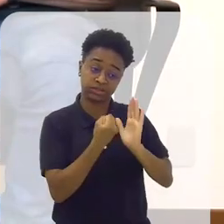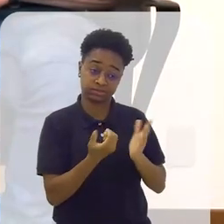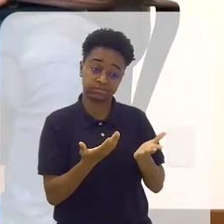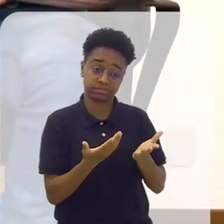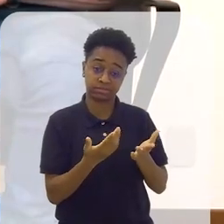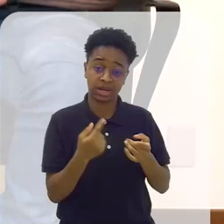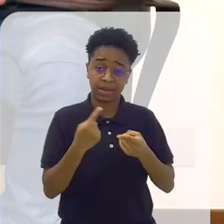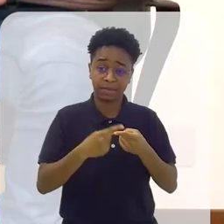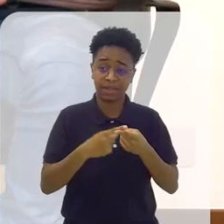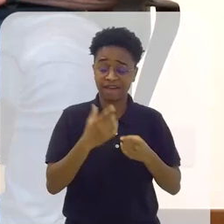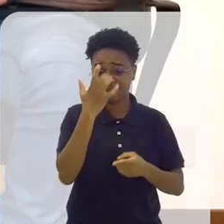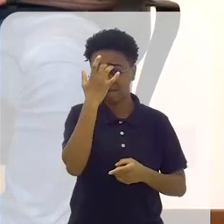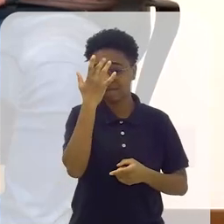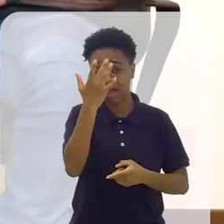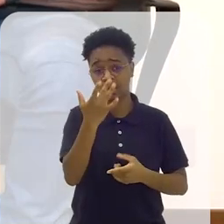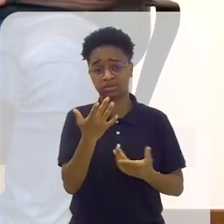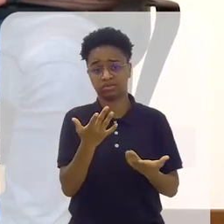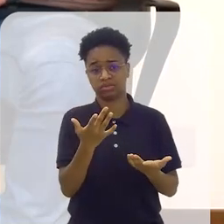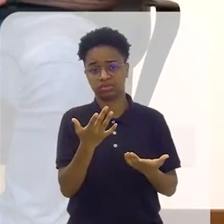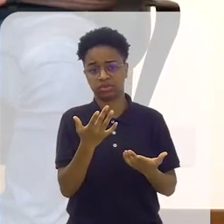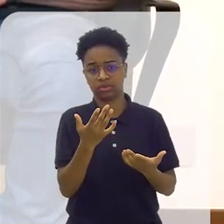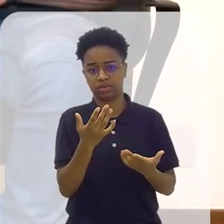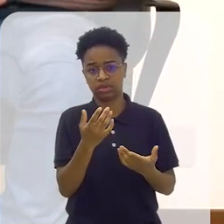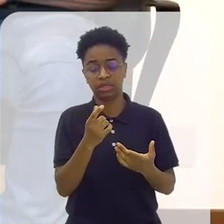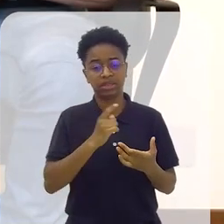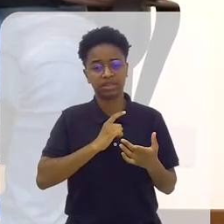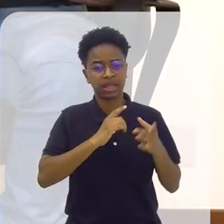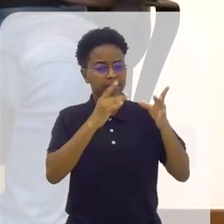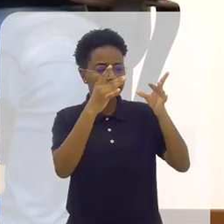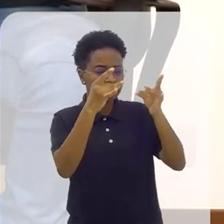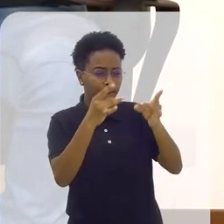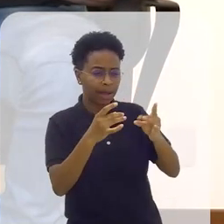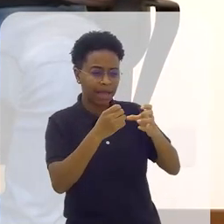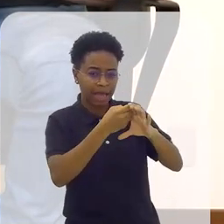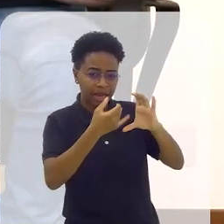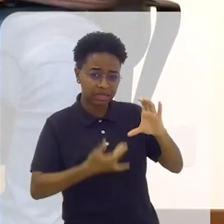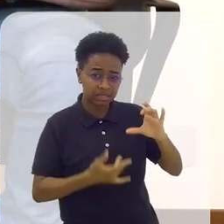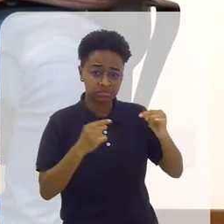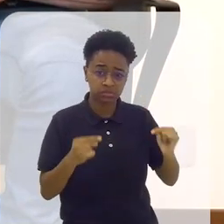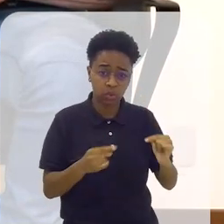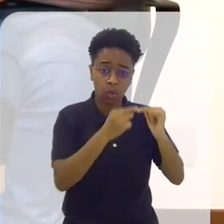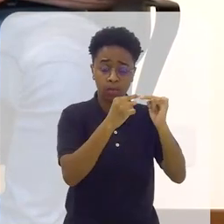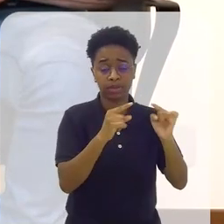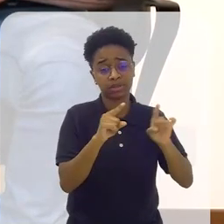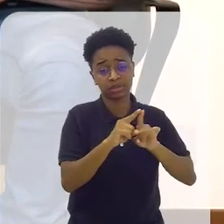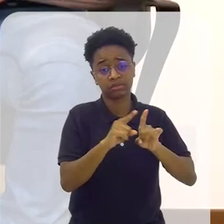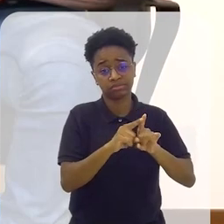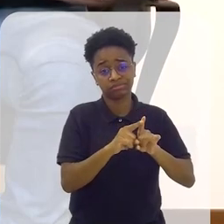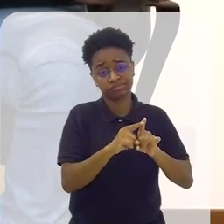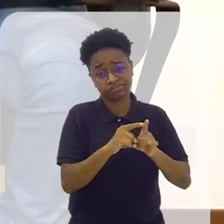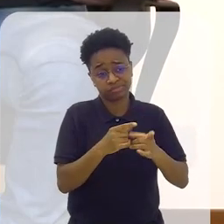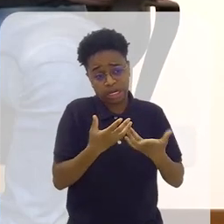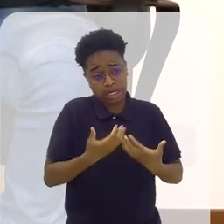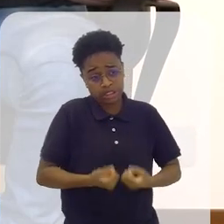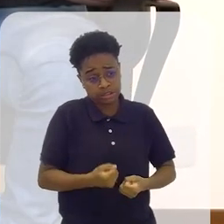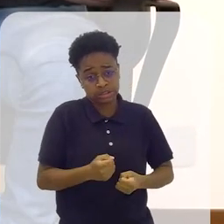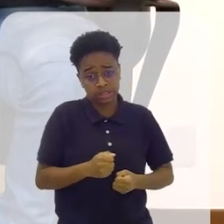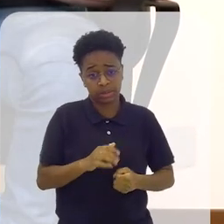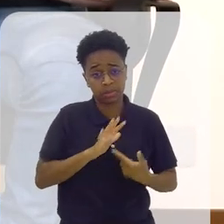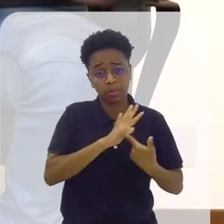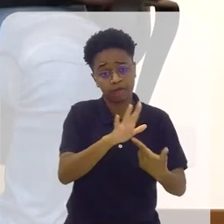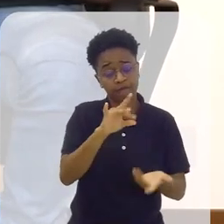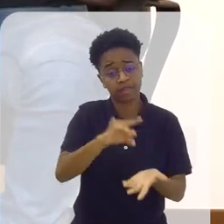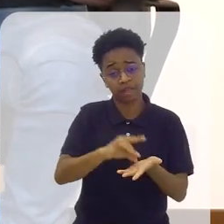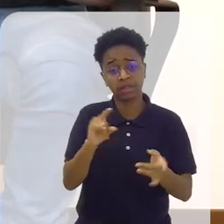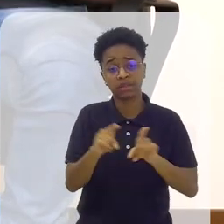já pega, vem cá, que você vai ser mal. É mais fácil você estar dentro daquele estereótipo. E você já embarcar naquilo,